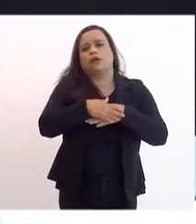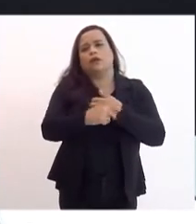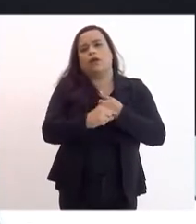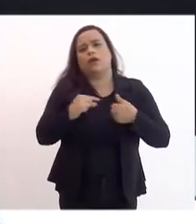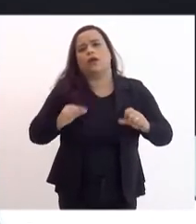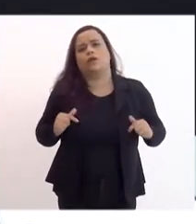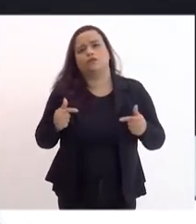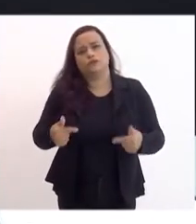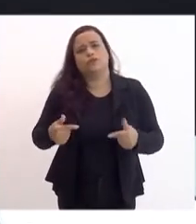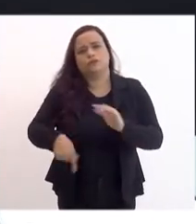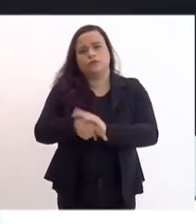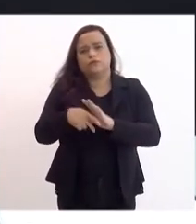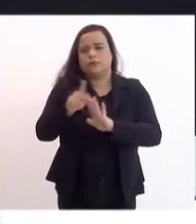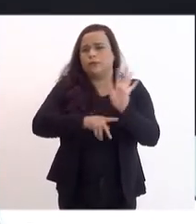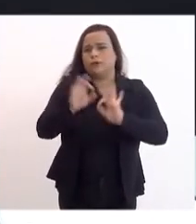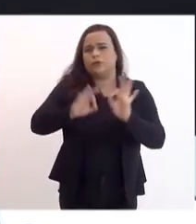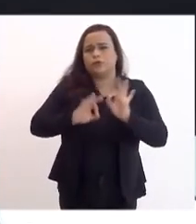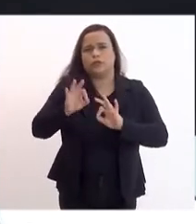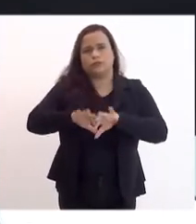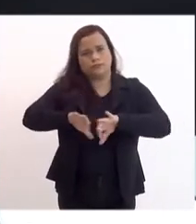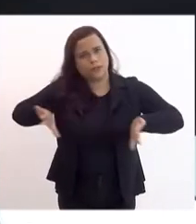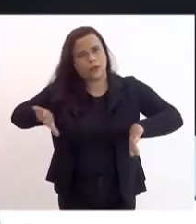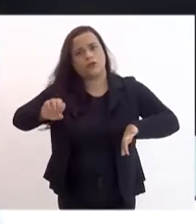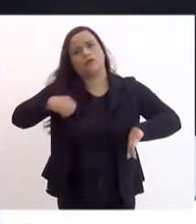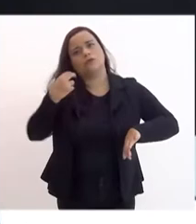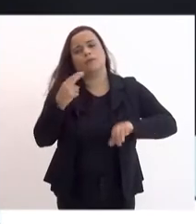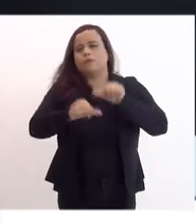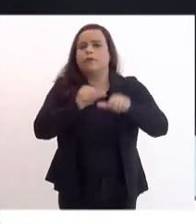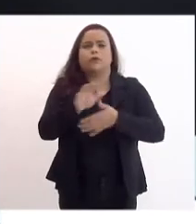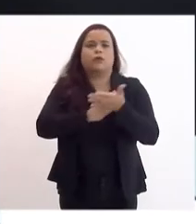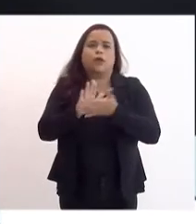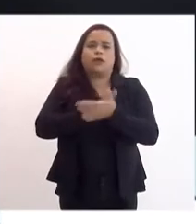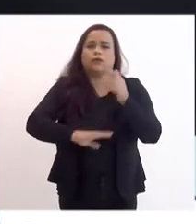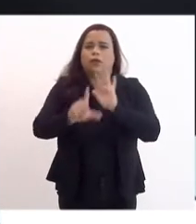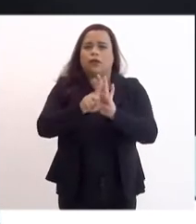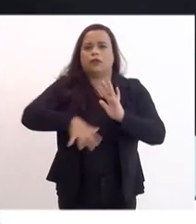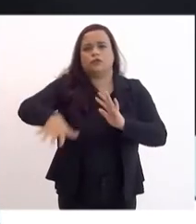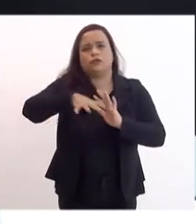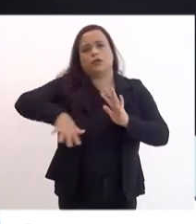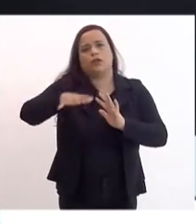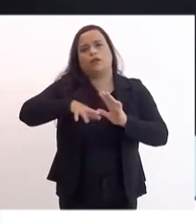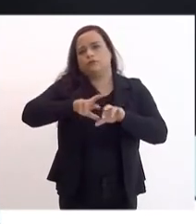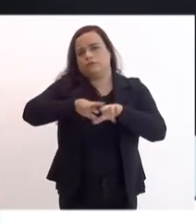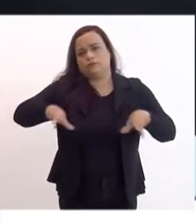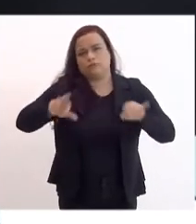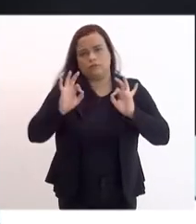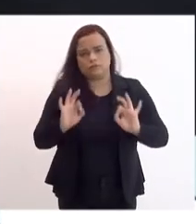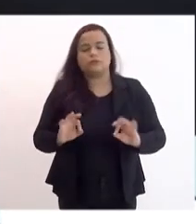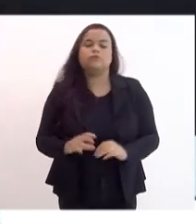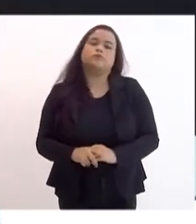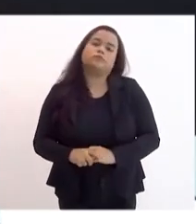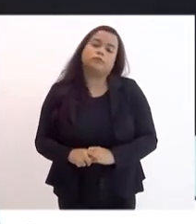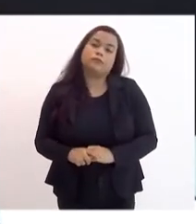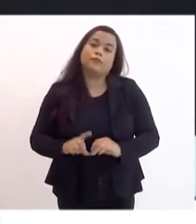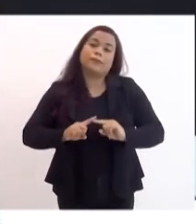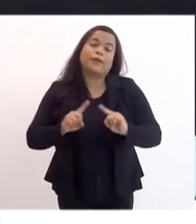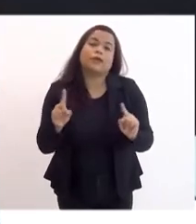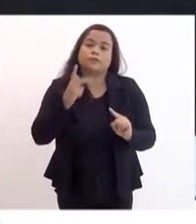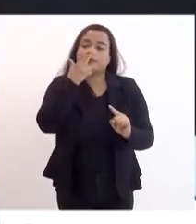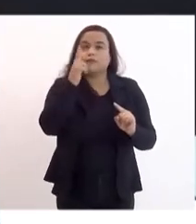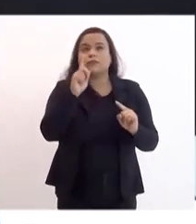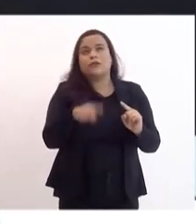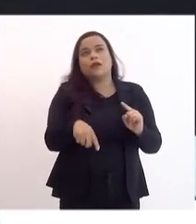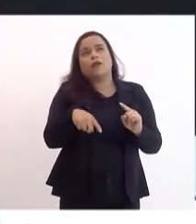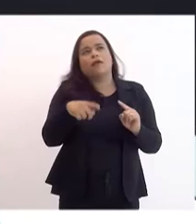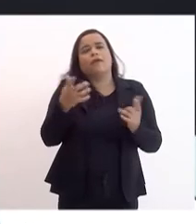autorizativo, com um projeto à parte, e não modificar a Lei Geral das Concessões. Mas isso é como se fosse